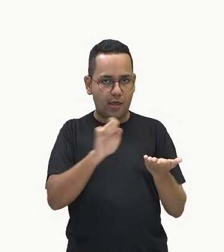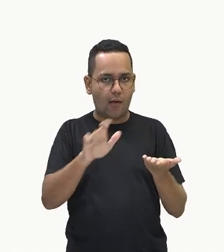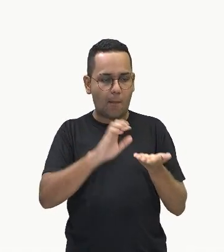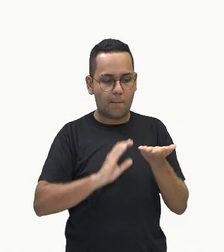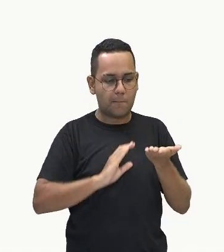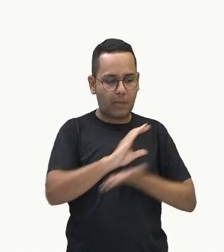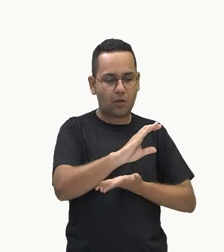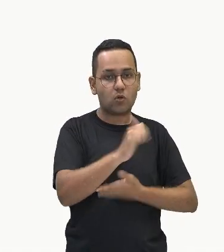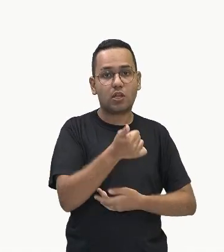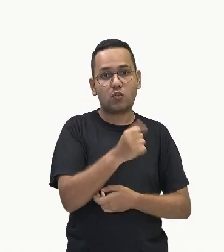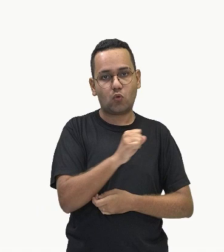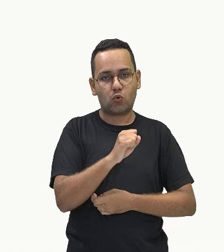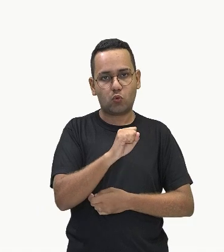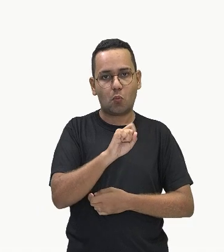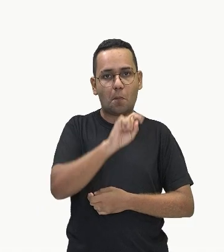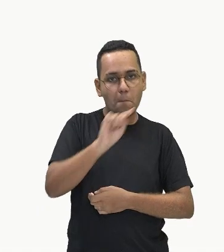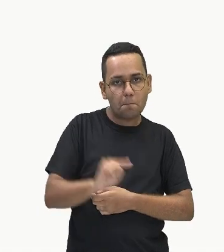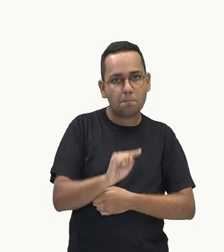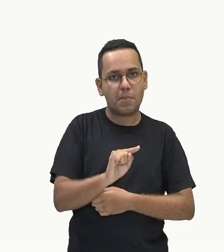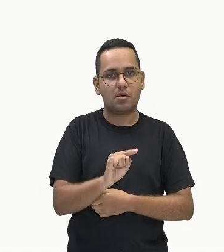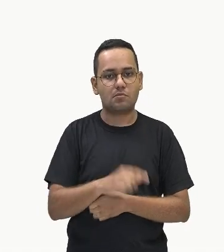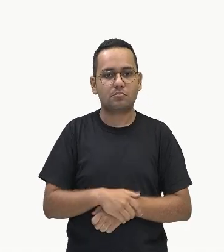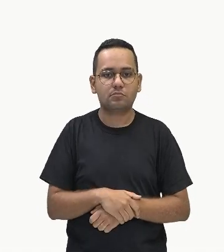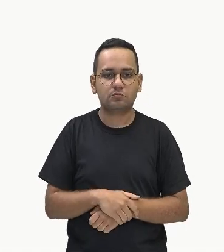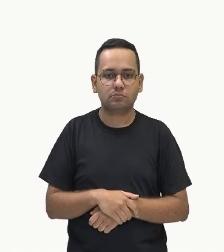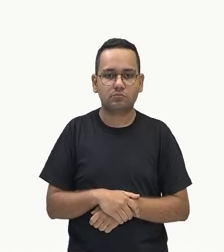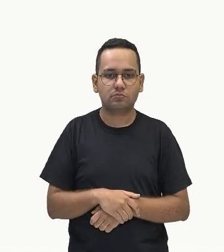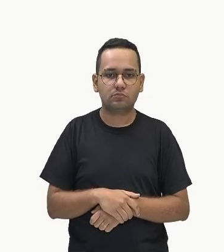o meu juros, que vai ser de